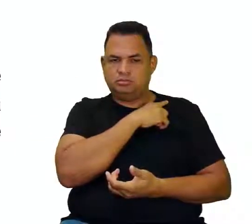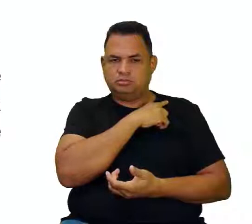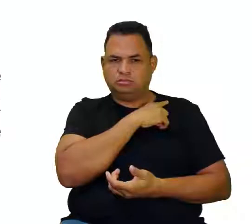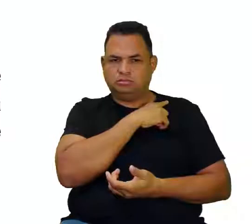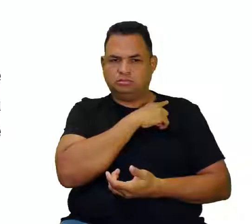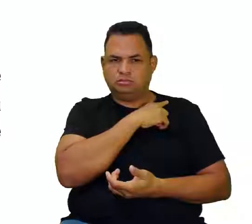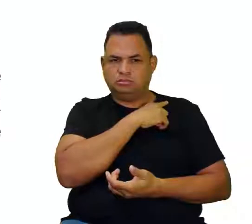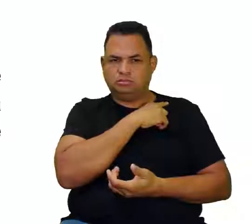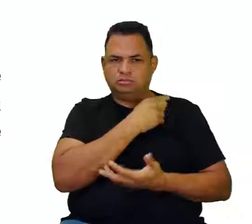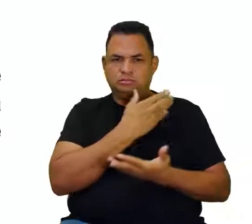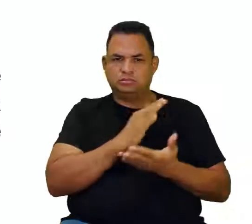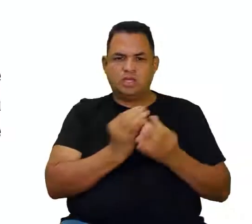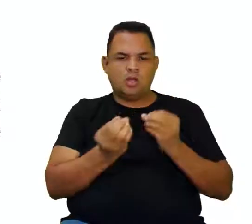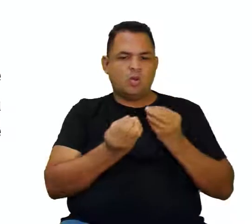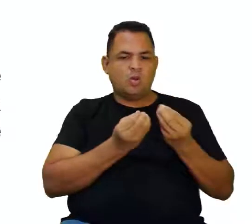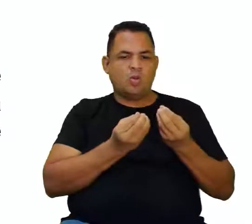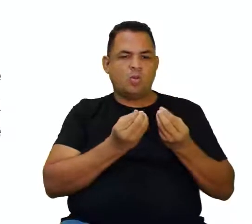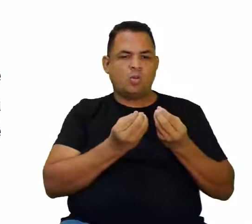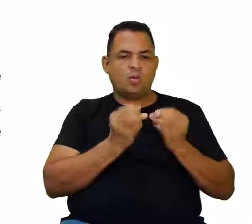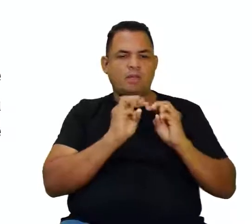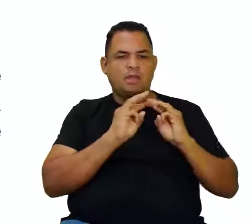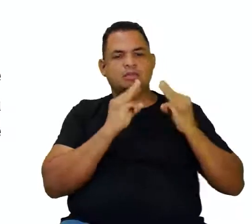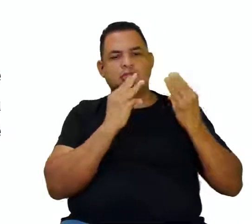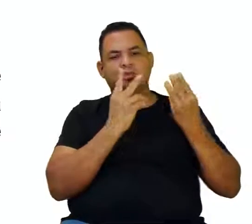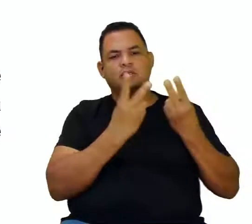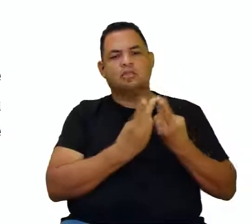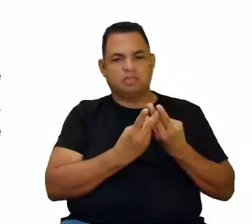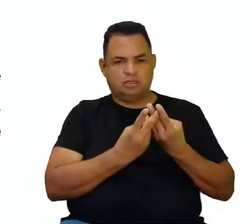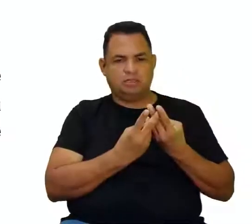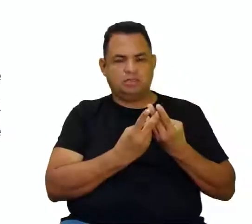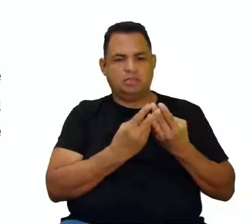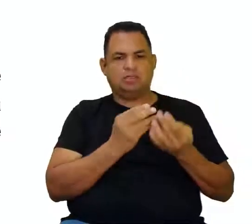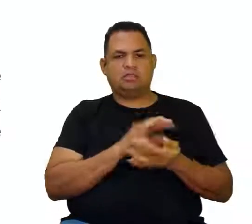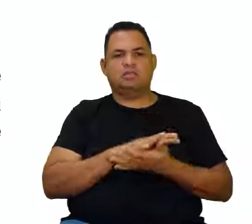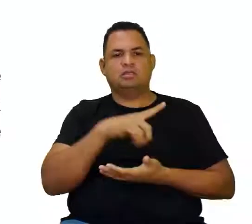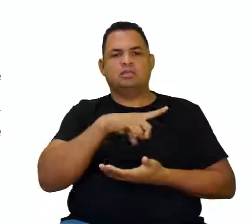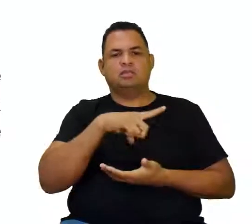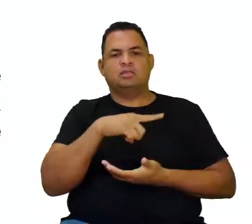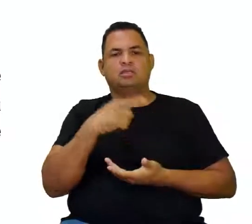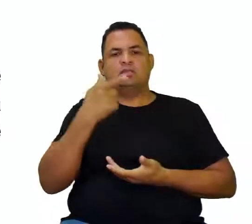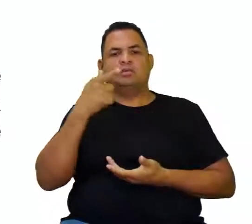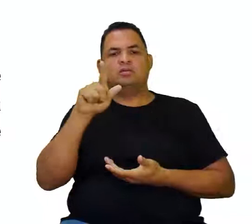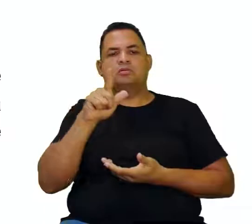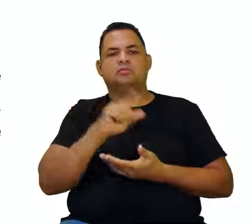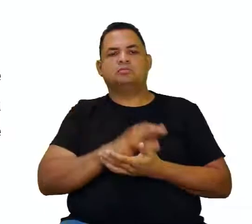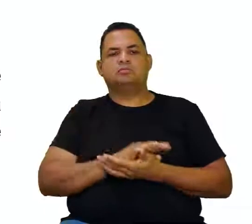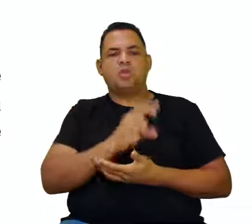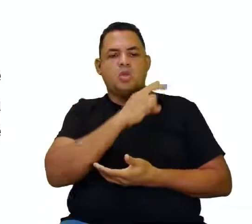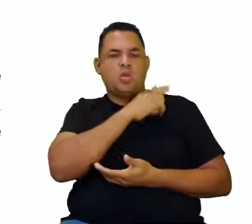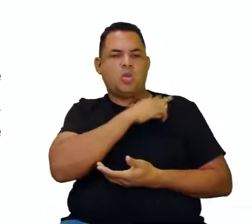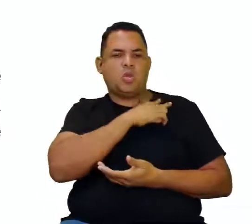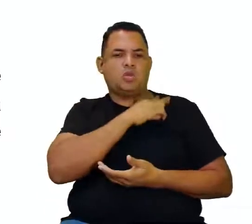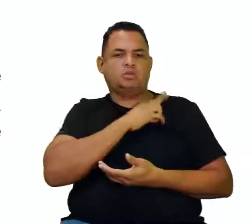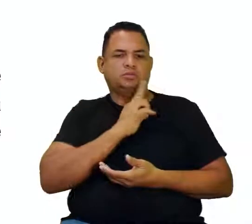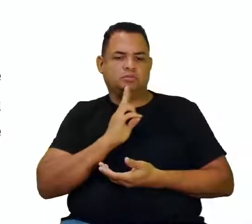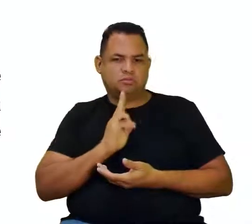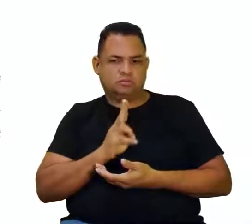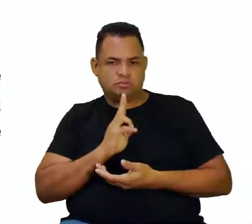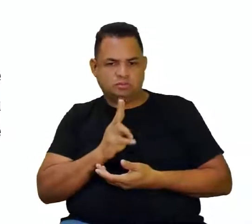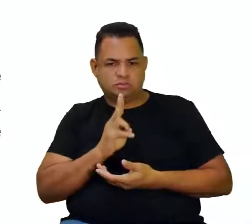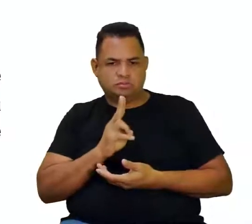do estado físico da matéria, né? E nós temos outro que é trabalhado no segundo ano, que são os